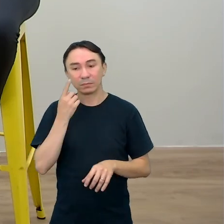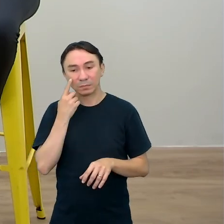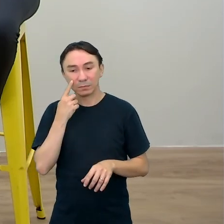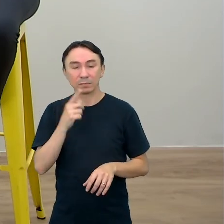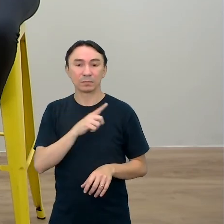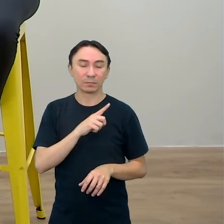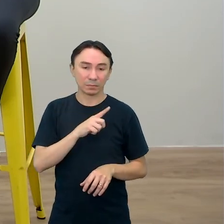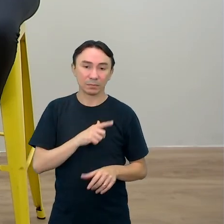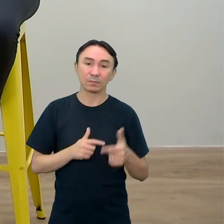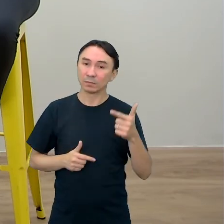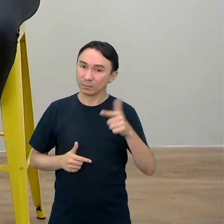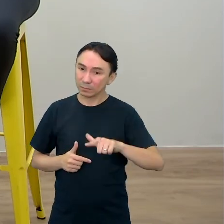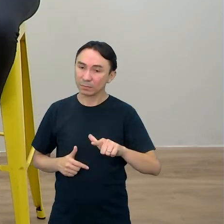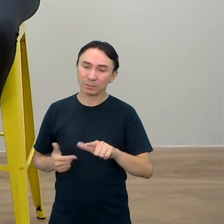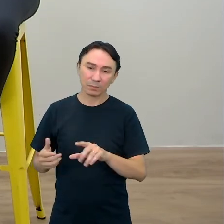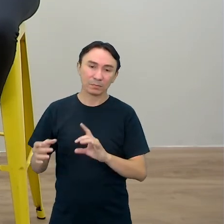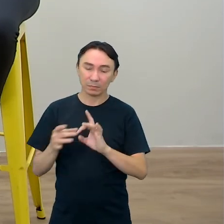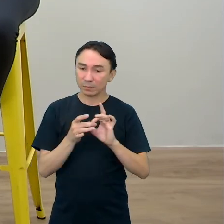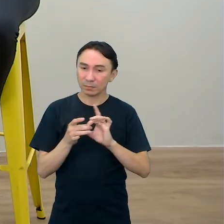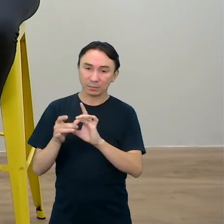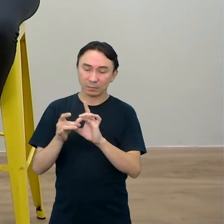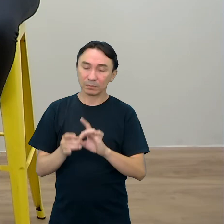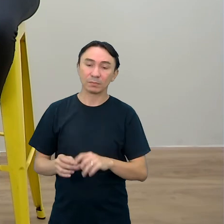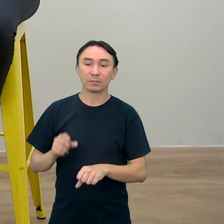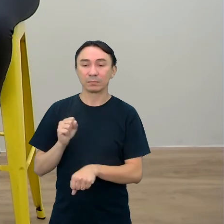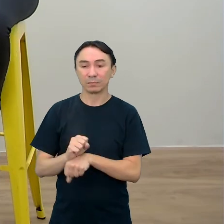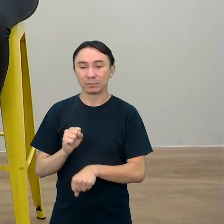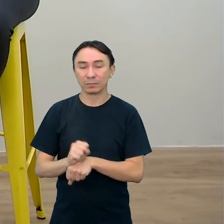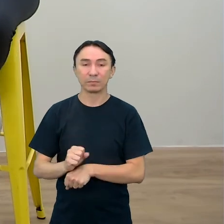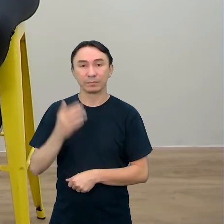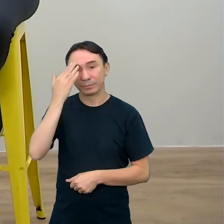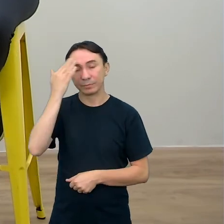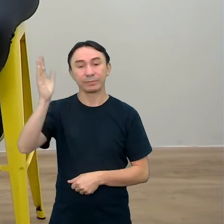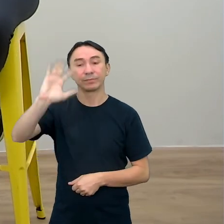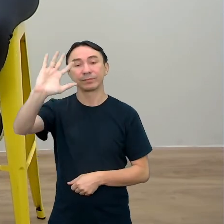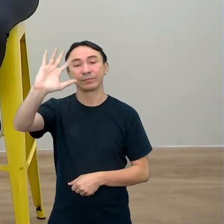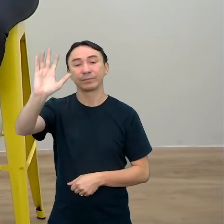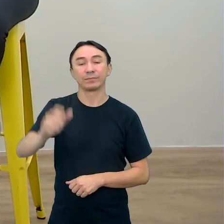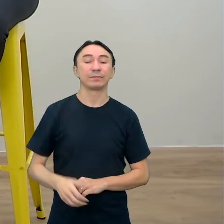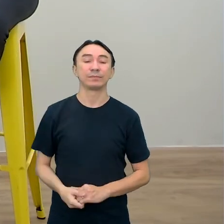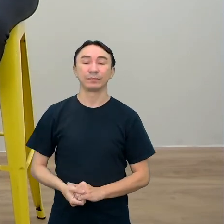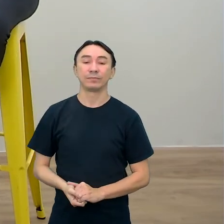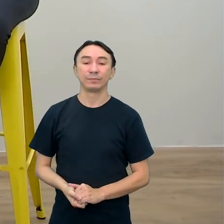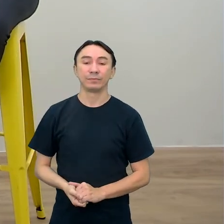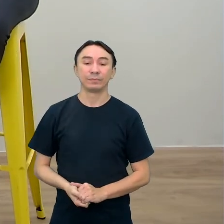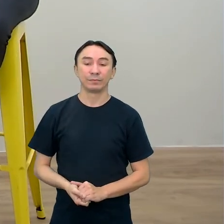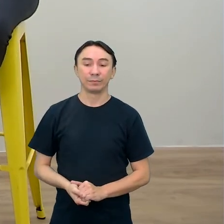eles. Aguardo vocês, muito obrigada e até mais, pessoal. Tchau, tchau.